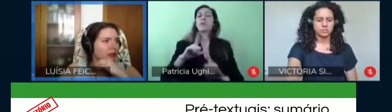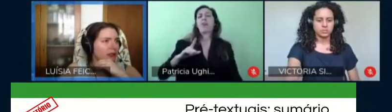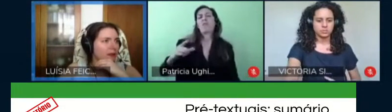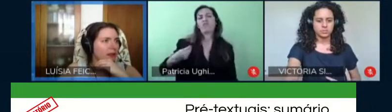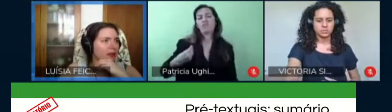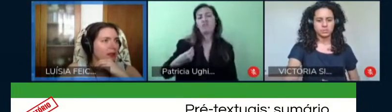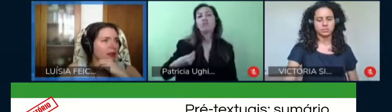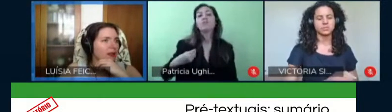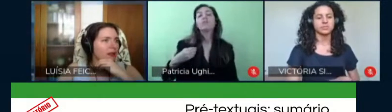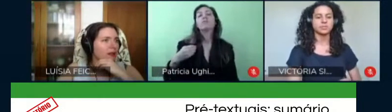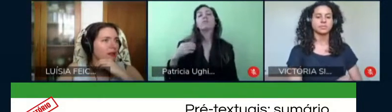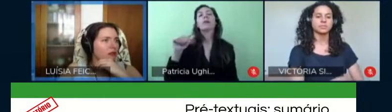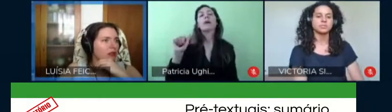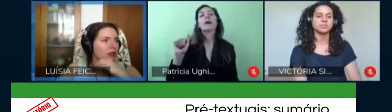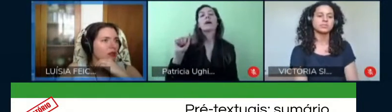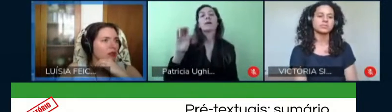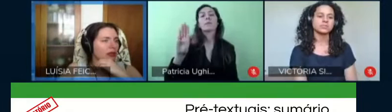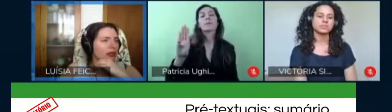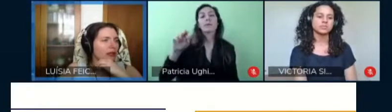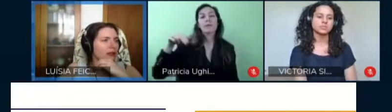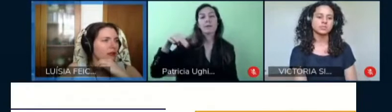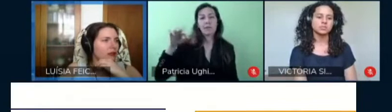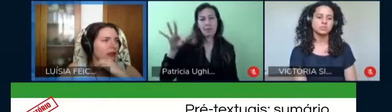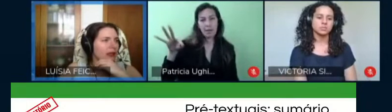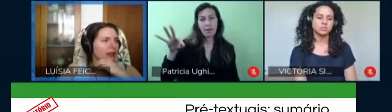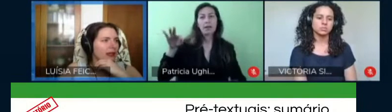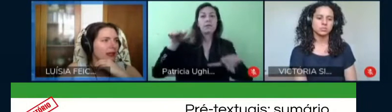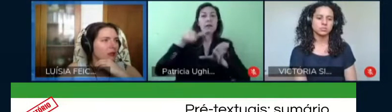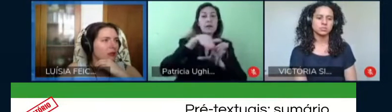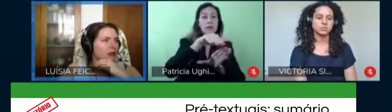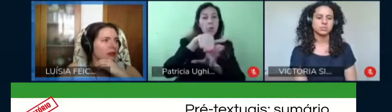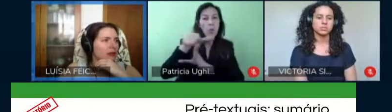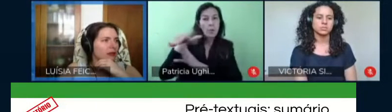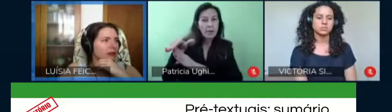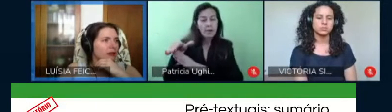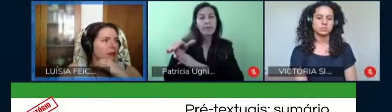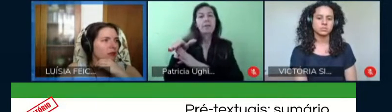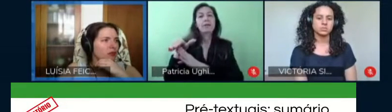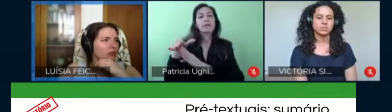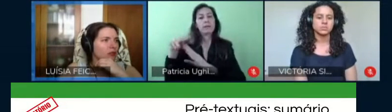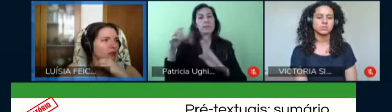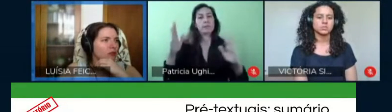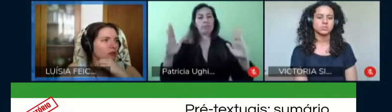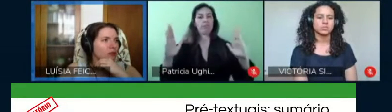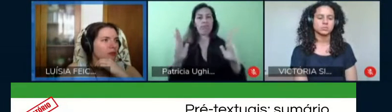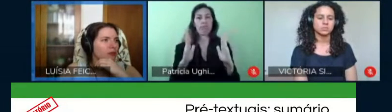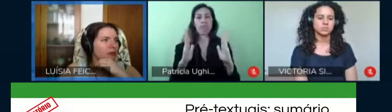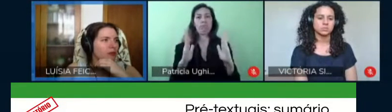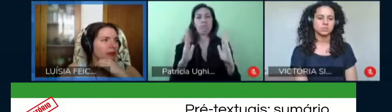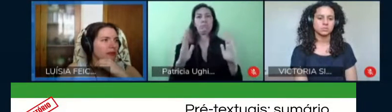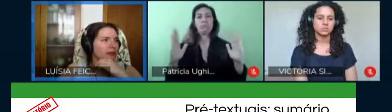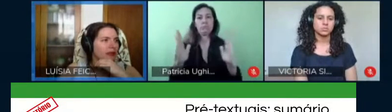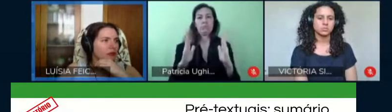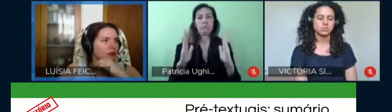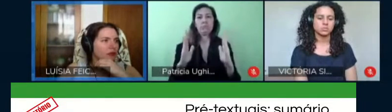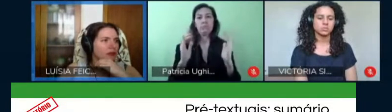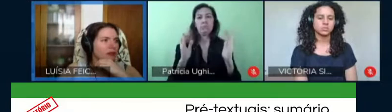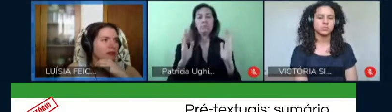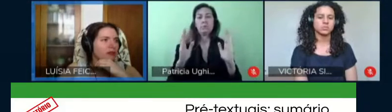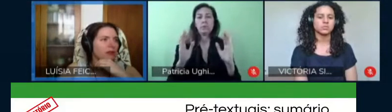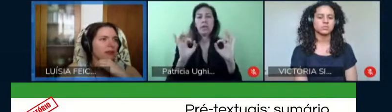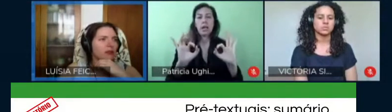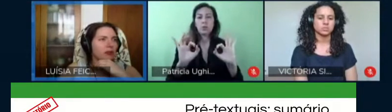na BNT de colocar alinhado, né, sempre o título mais